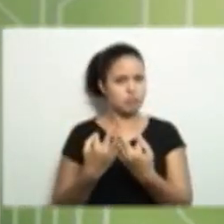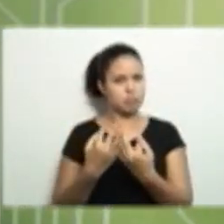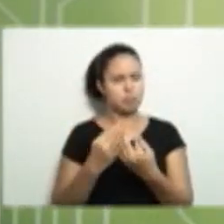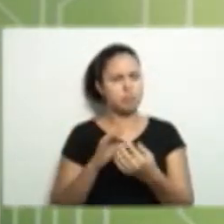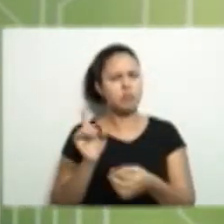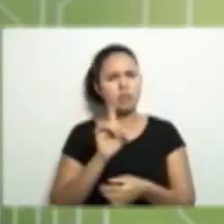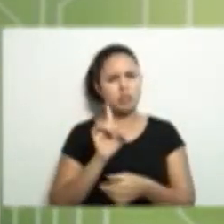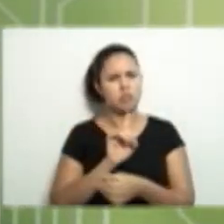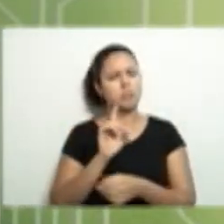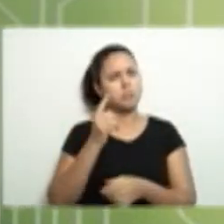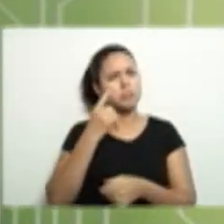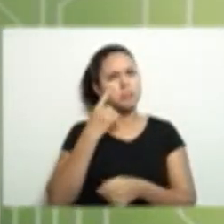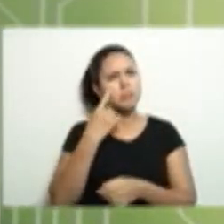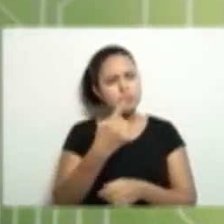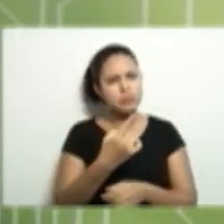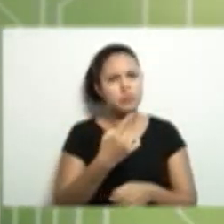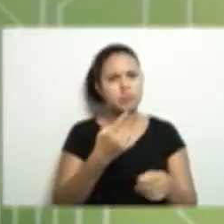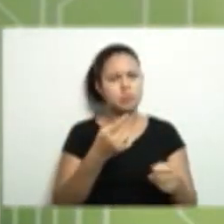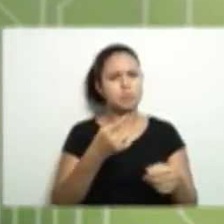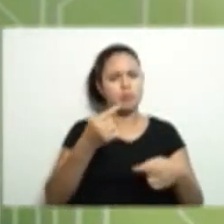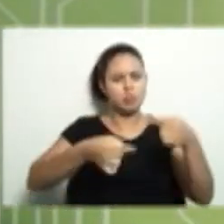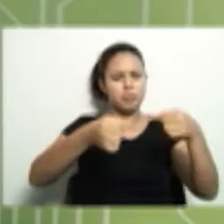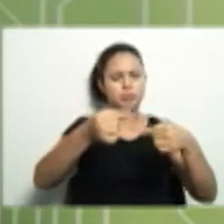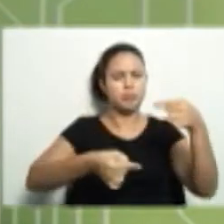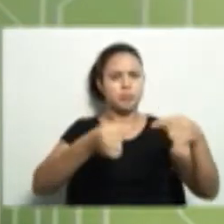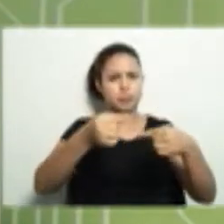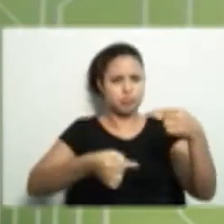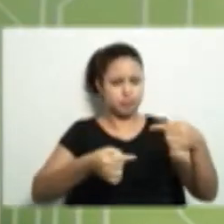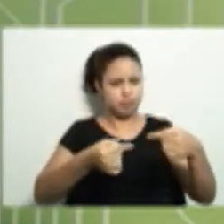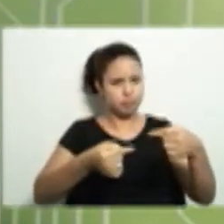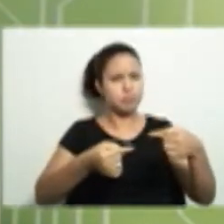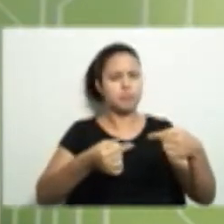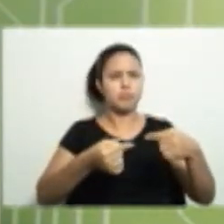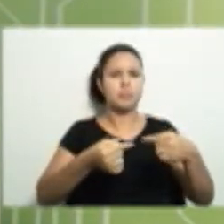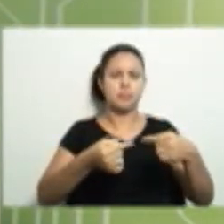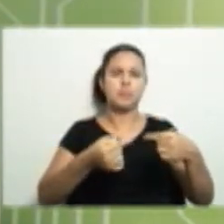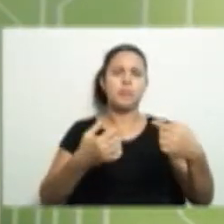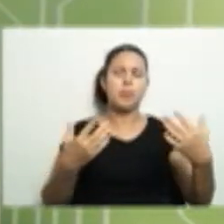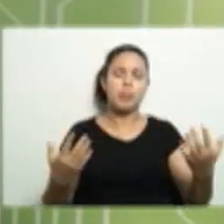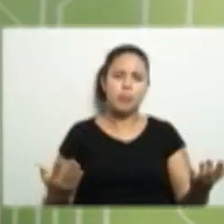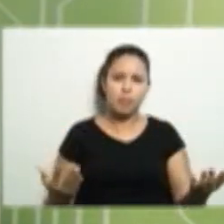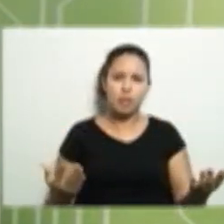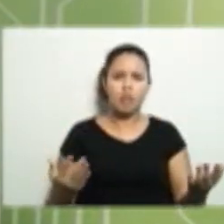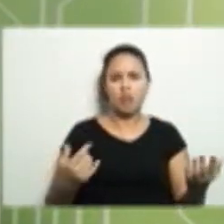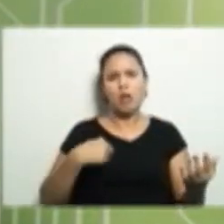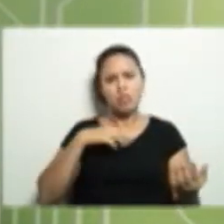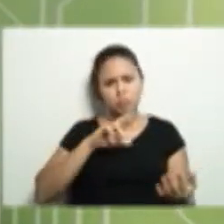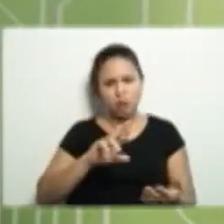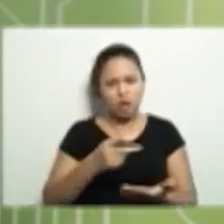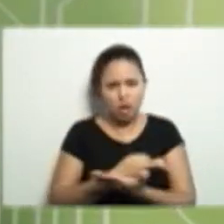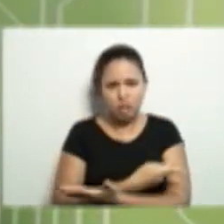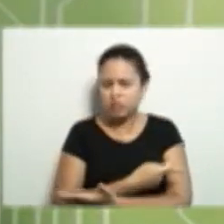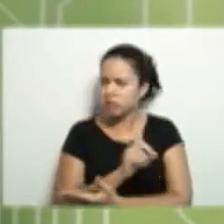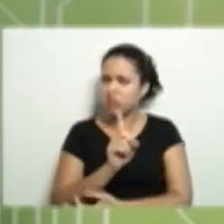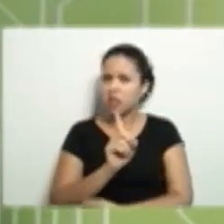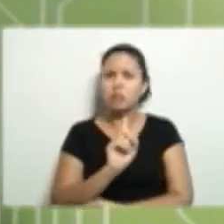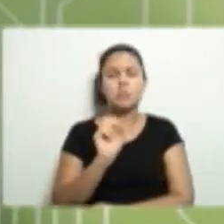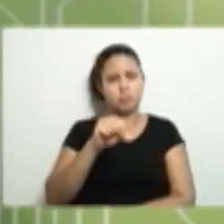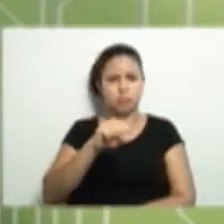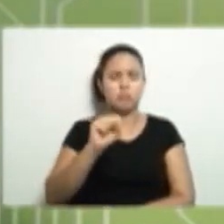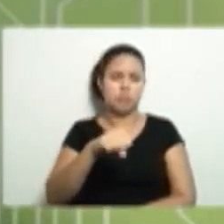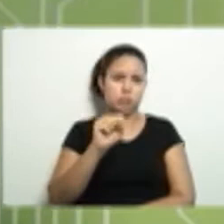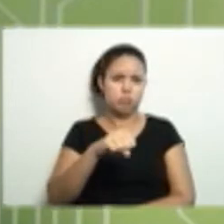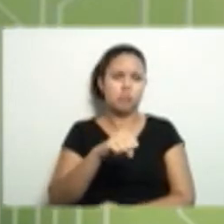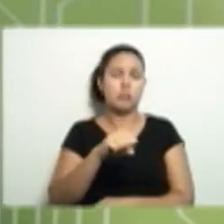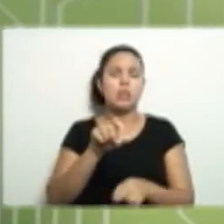no vídeo algum debate sobre o que é isso, e apesar dessas respostas que eu estou citando, elas não estão incorretas, mas elas apenas